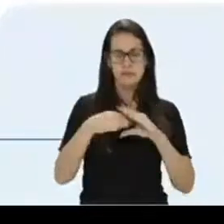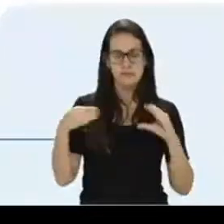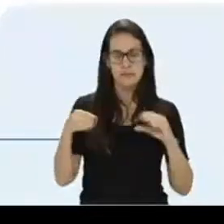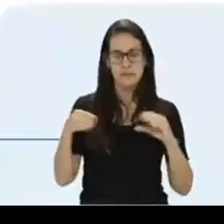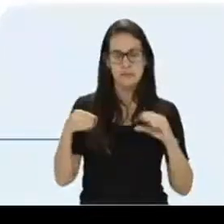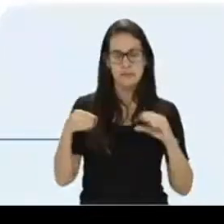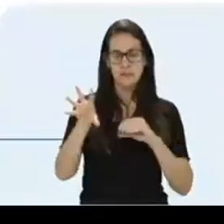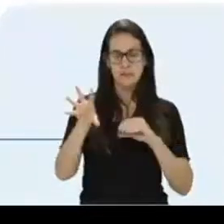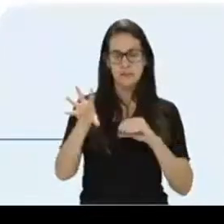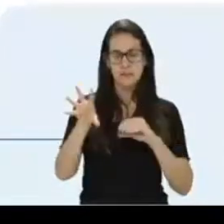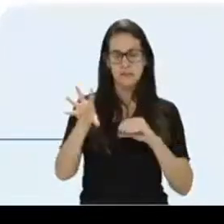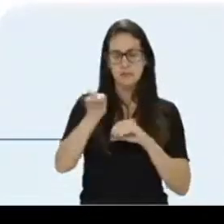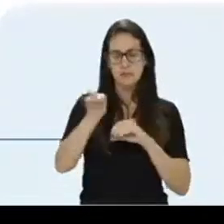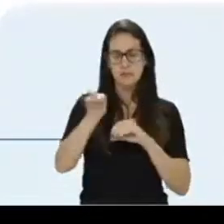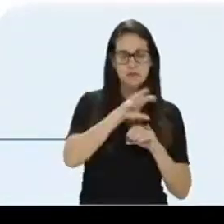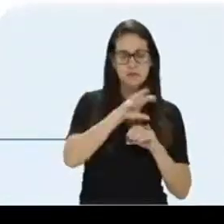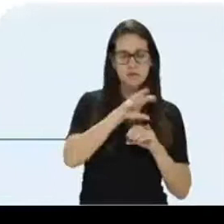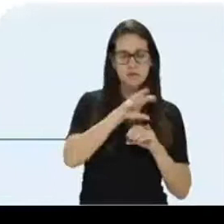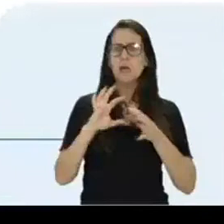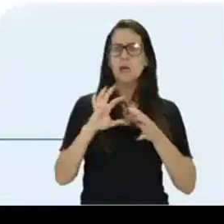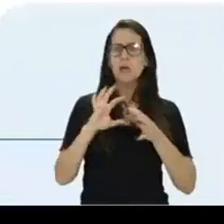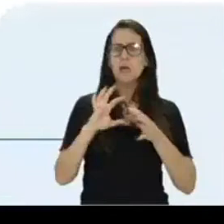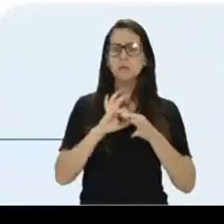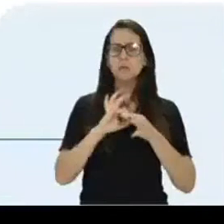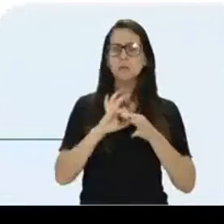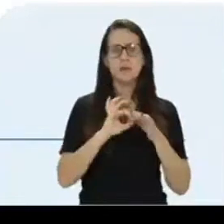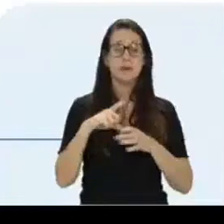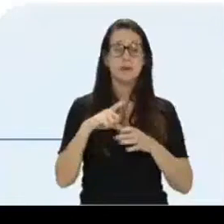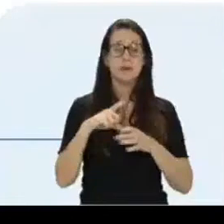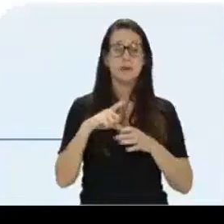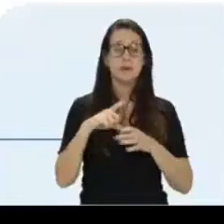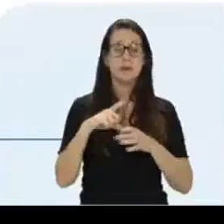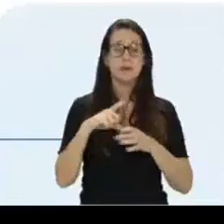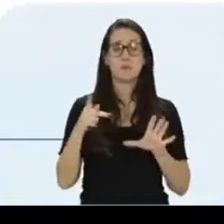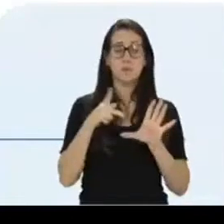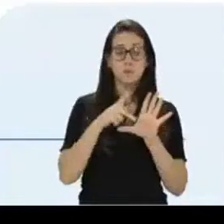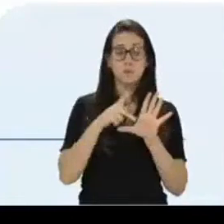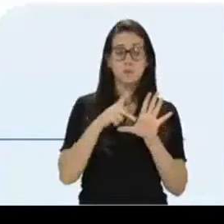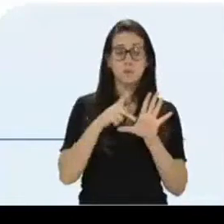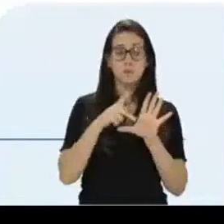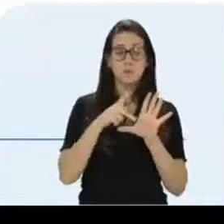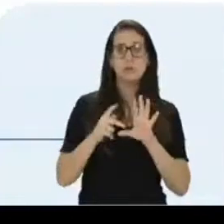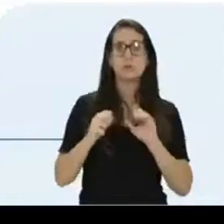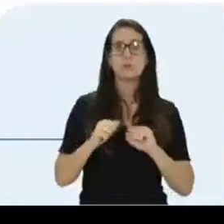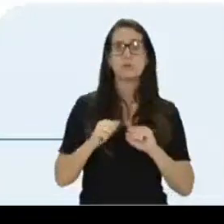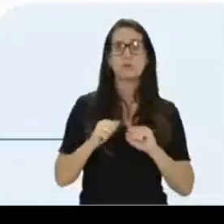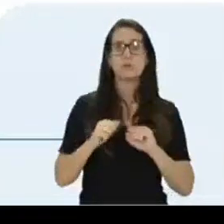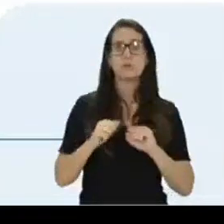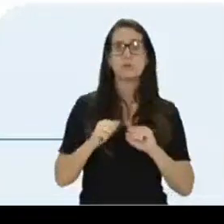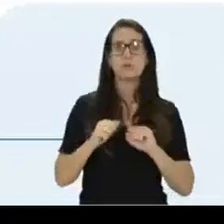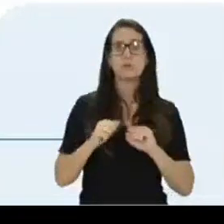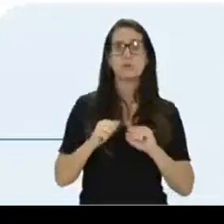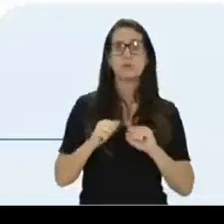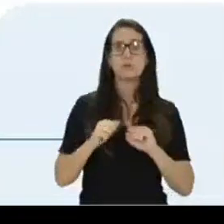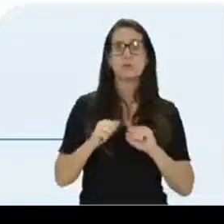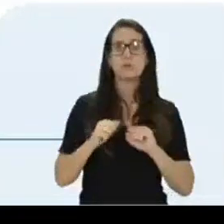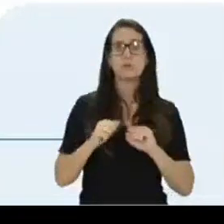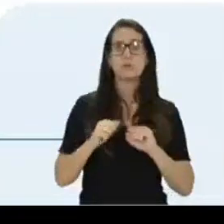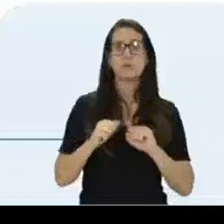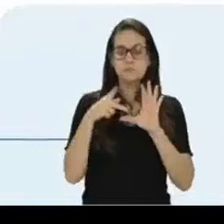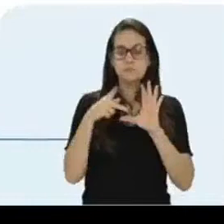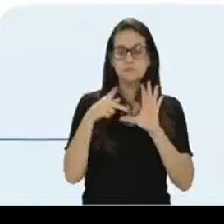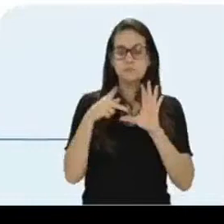células e que elas estão associadas a esses receptores, a essas proteínas de ancoragem, que pode ser uma proteína, então,